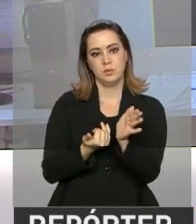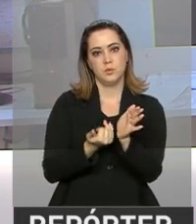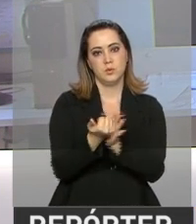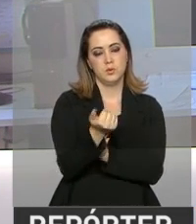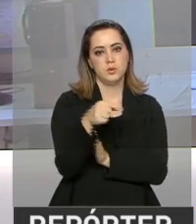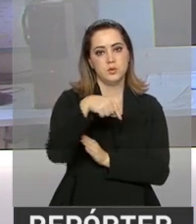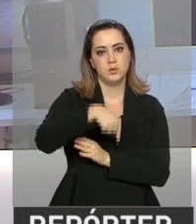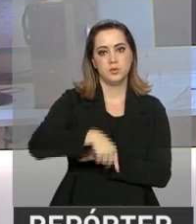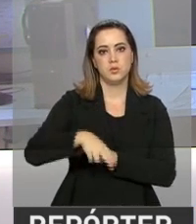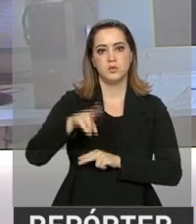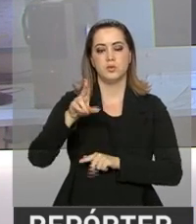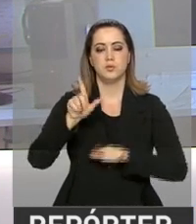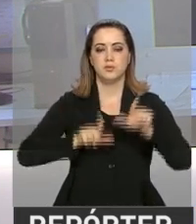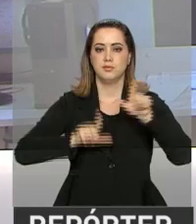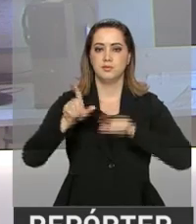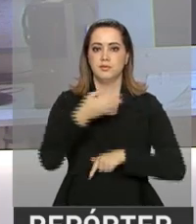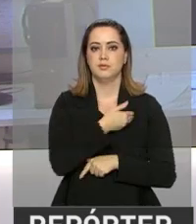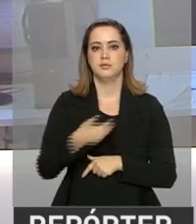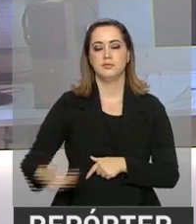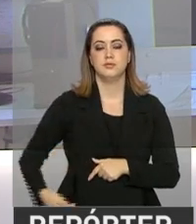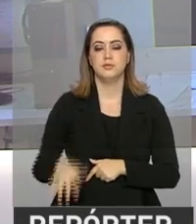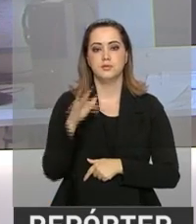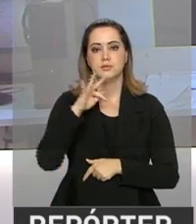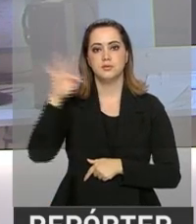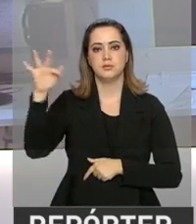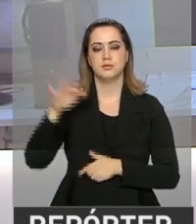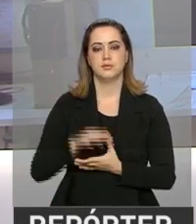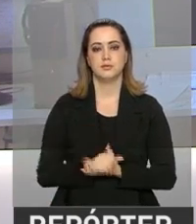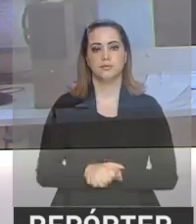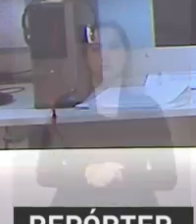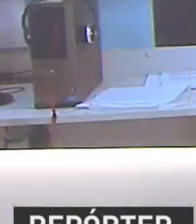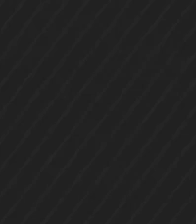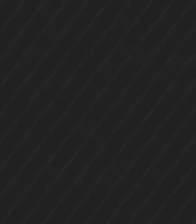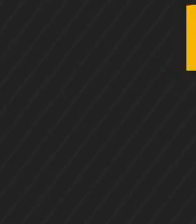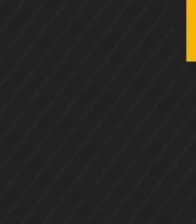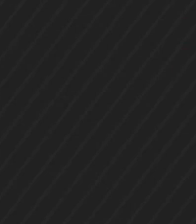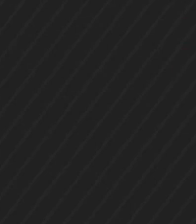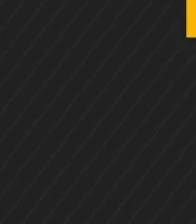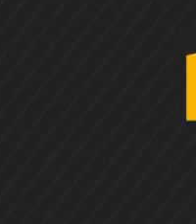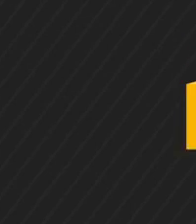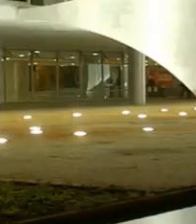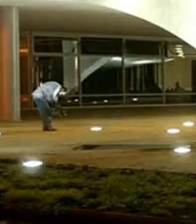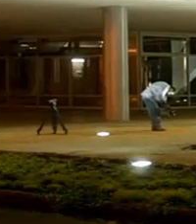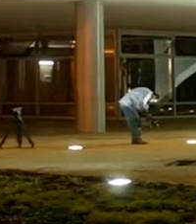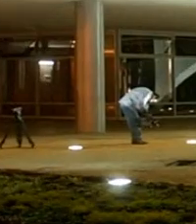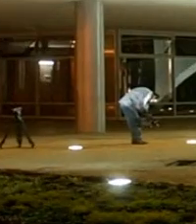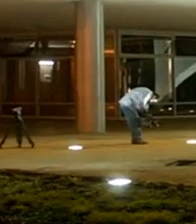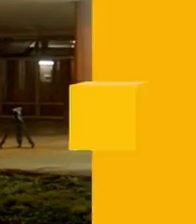sociais. Continue com a gente aqui na NBR, na TV do Governo Federal.